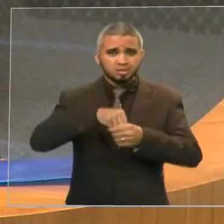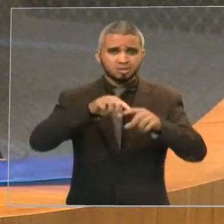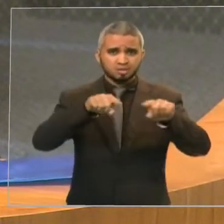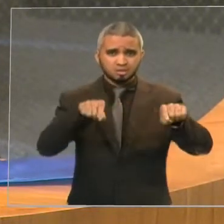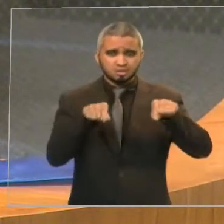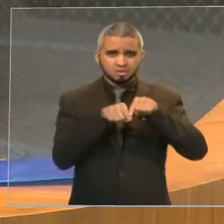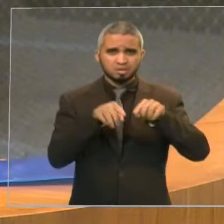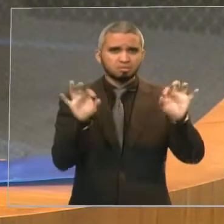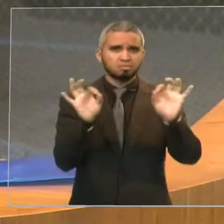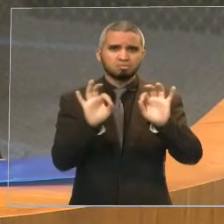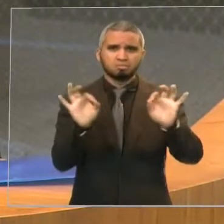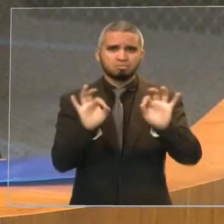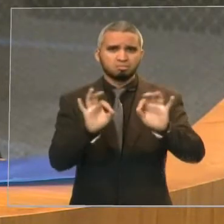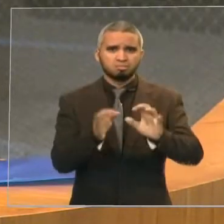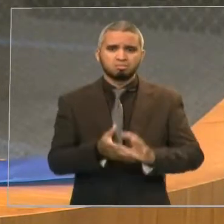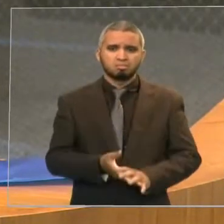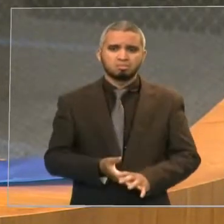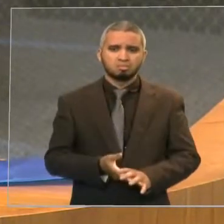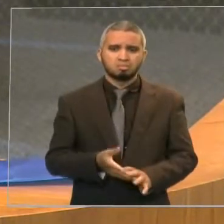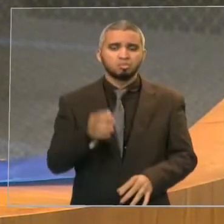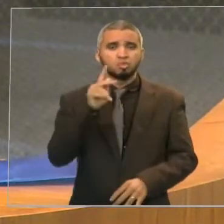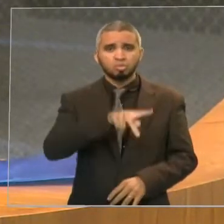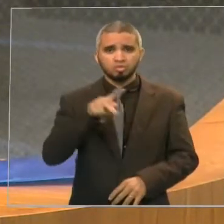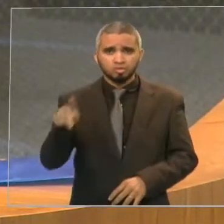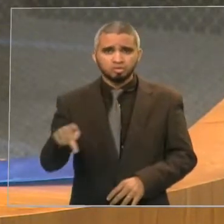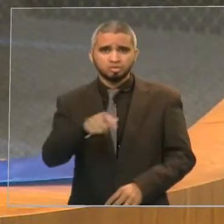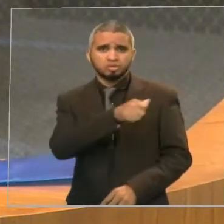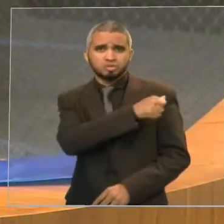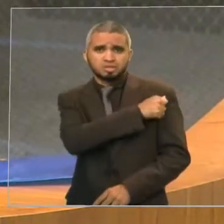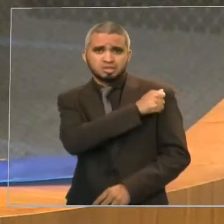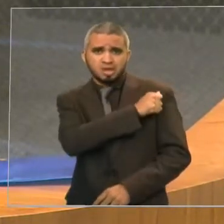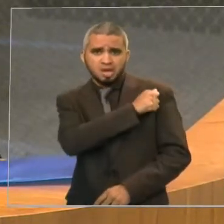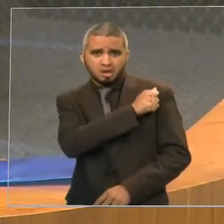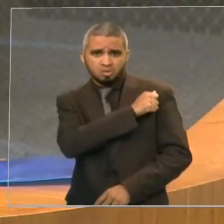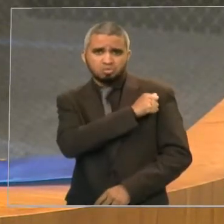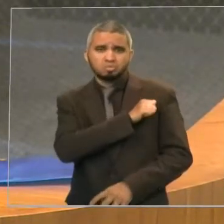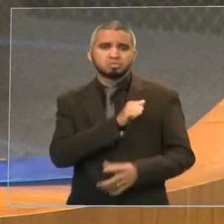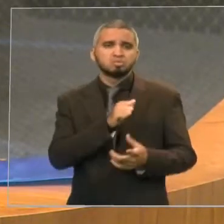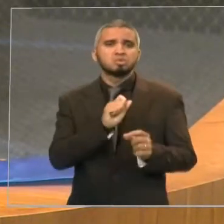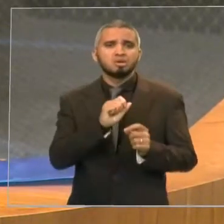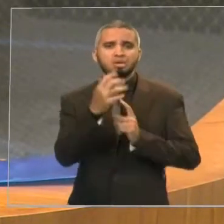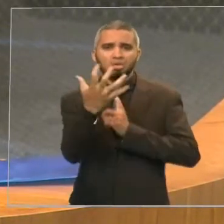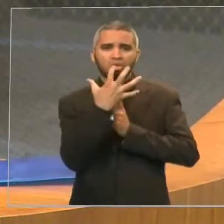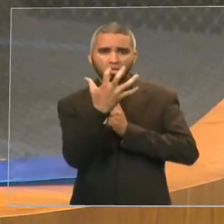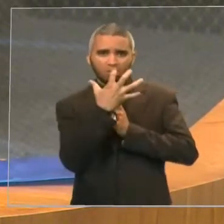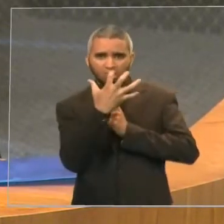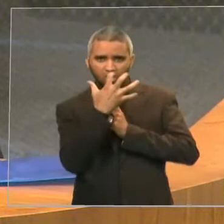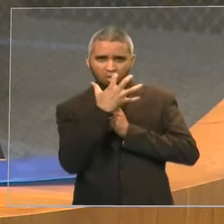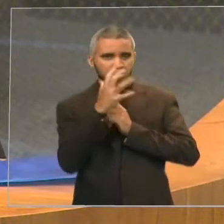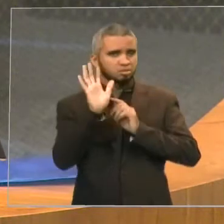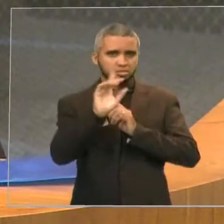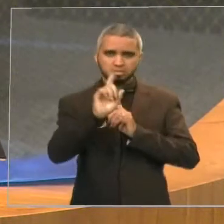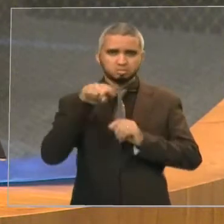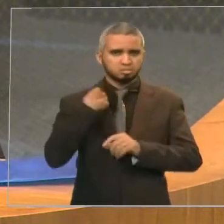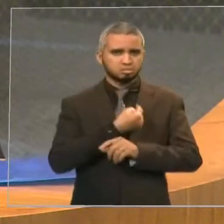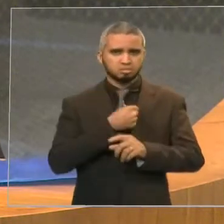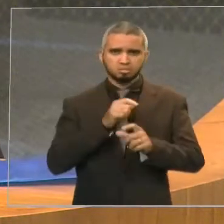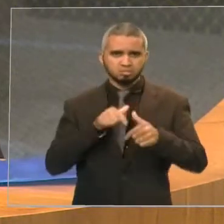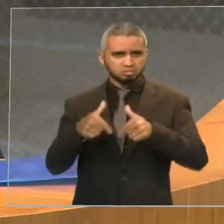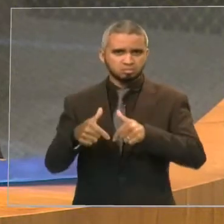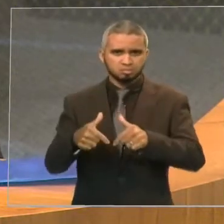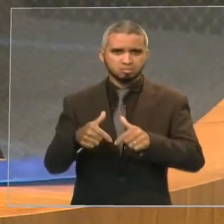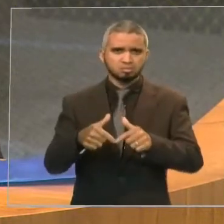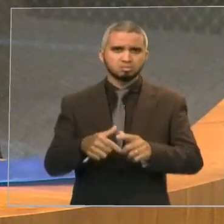e alunos que não são força de manobra, que não são manipulados. O que fazia